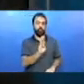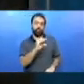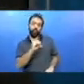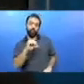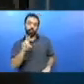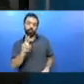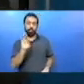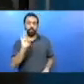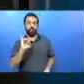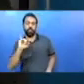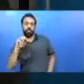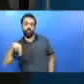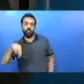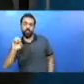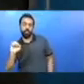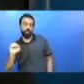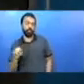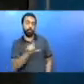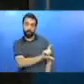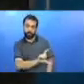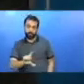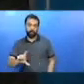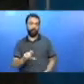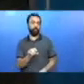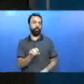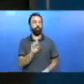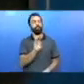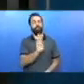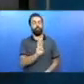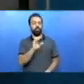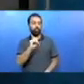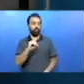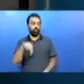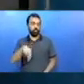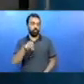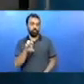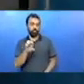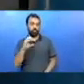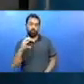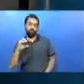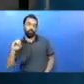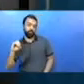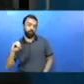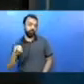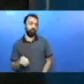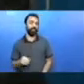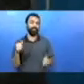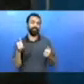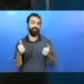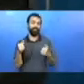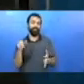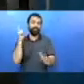boneco. Então, nós já fizemos a palavra correta, vamos encontrá-la no texto. Circulem, olhem só. Boneco. Ótimo,